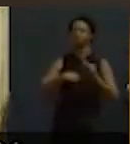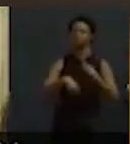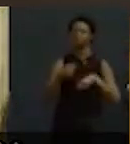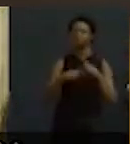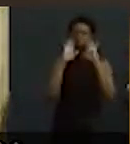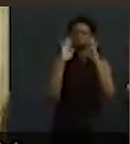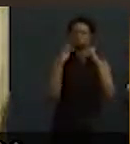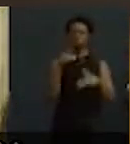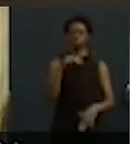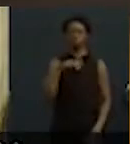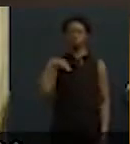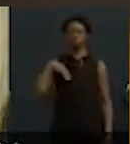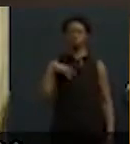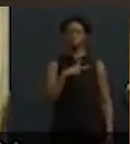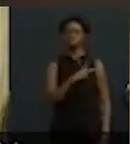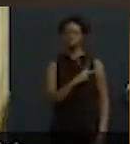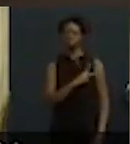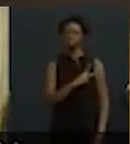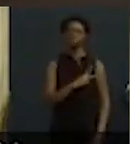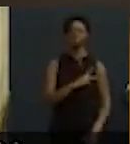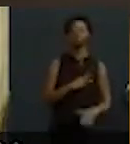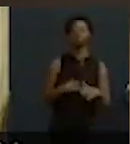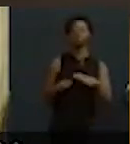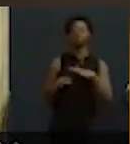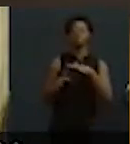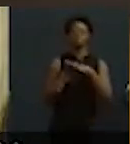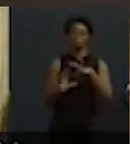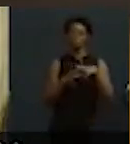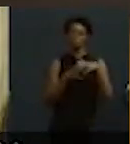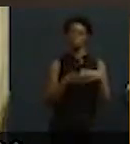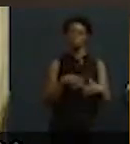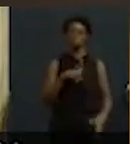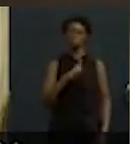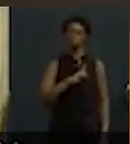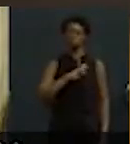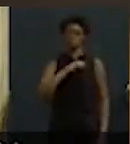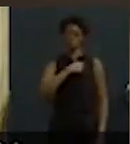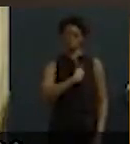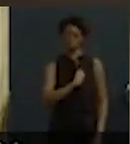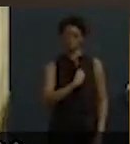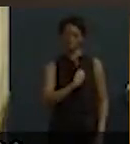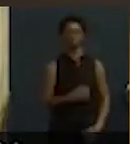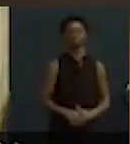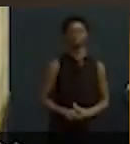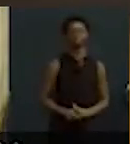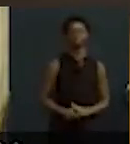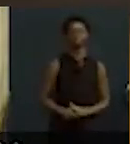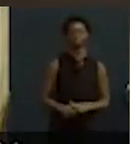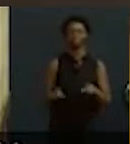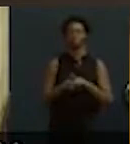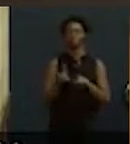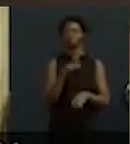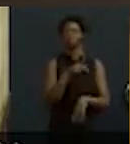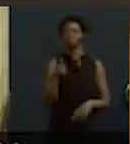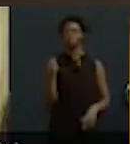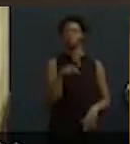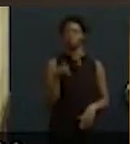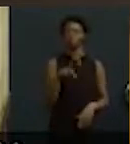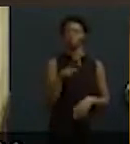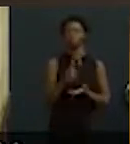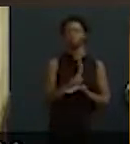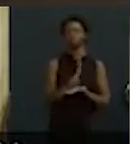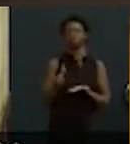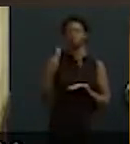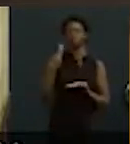Público pela Fundação Getúlio Vargas. É professor do Centro Universitário de Barra Mansa na